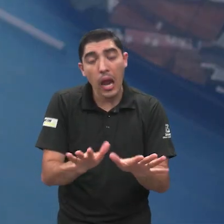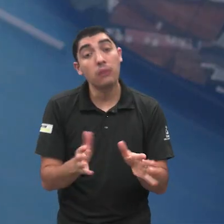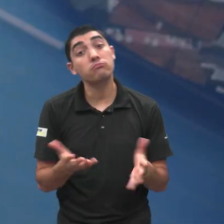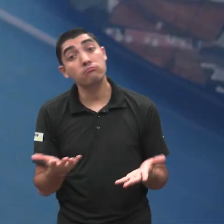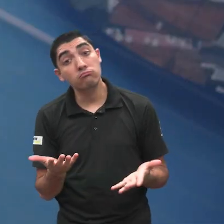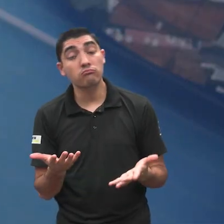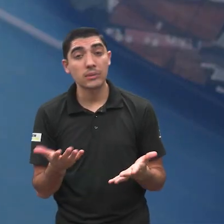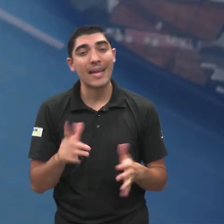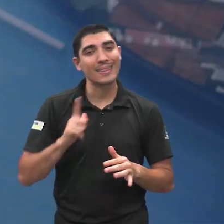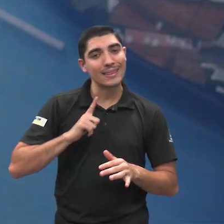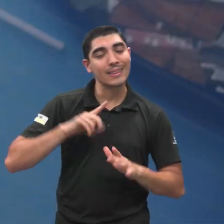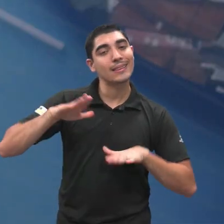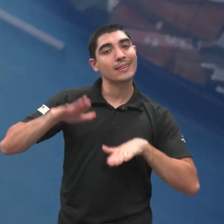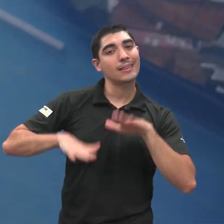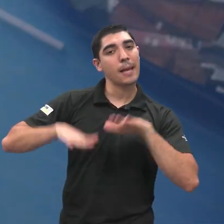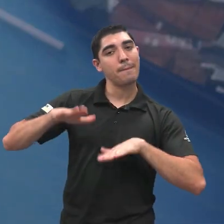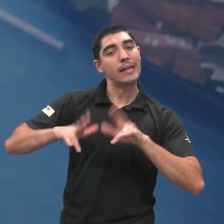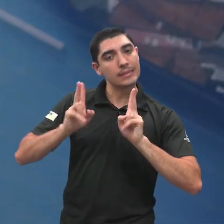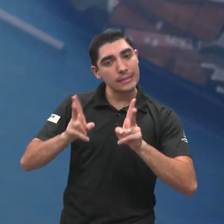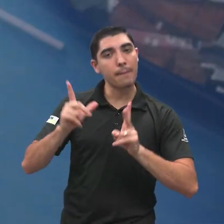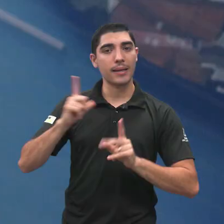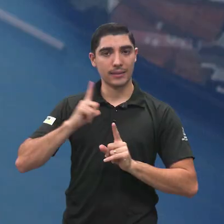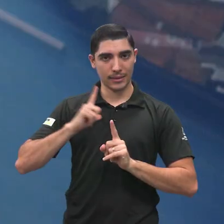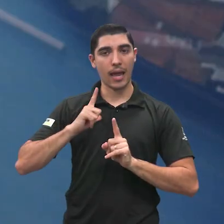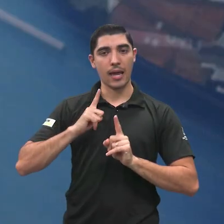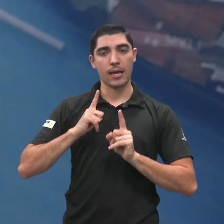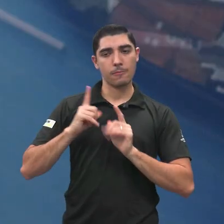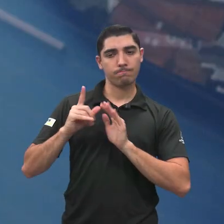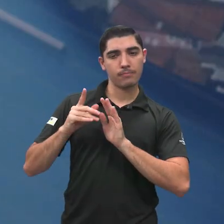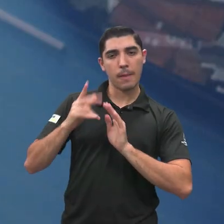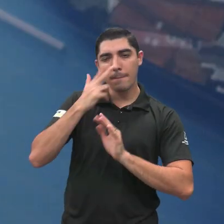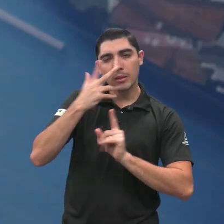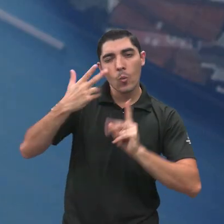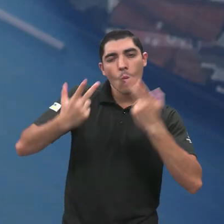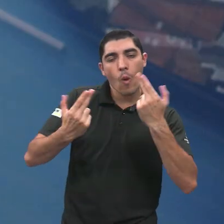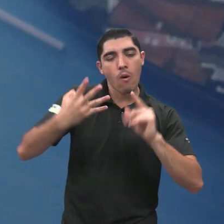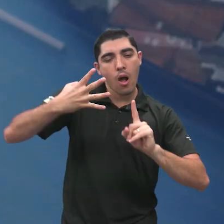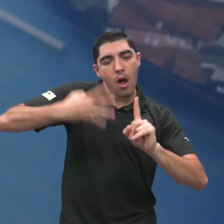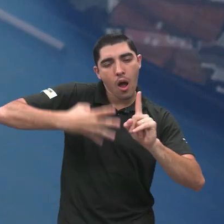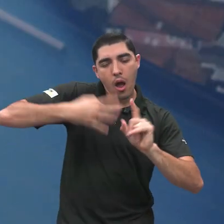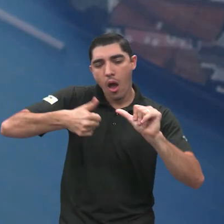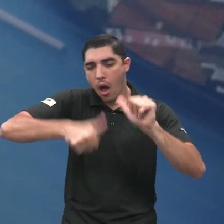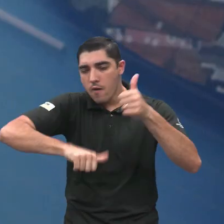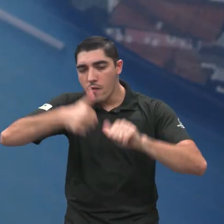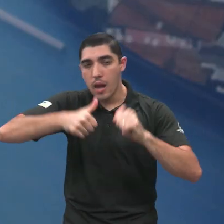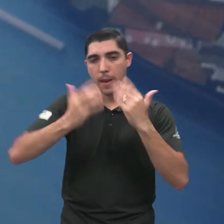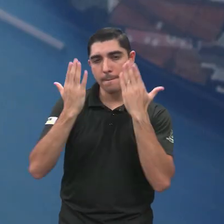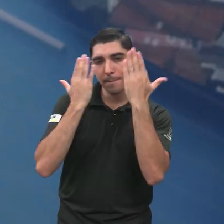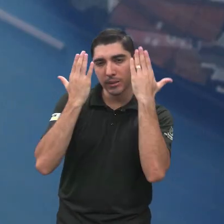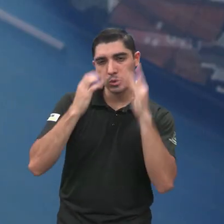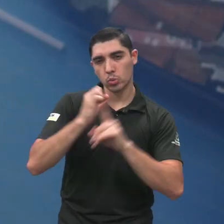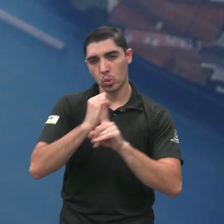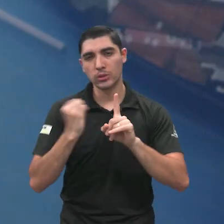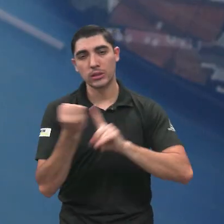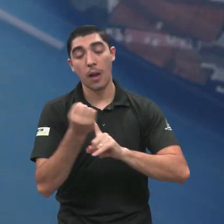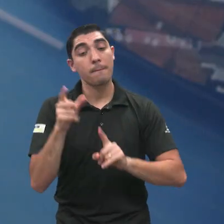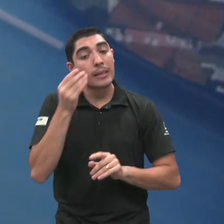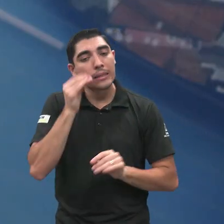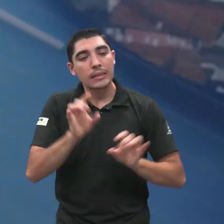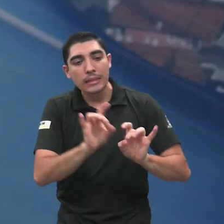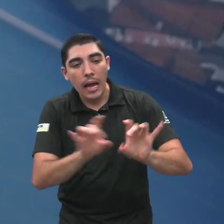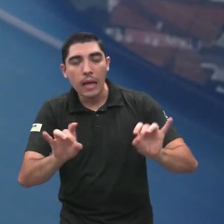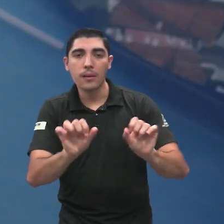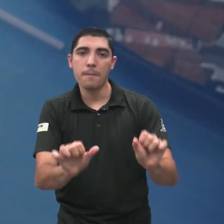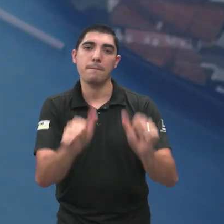convivência. Então, tudo isso é feito pelo estudo psicossocial para que a gente possa ter um resultado melhor para cada